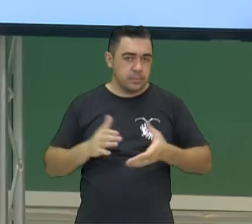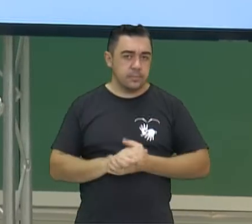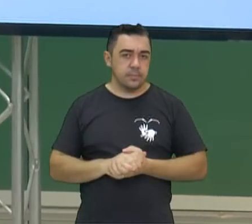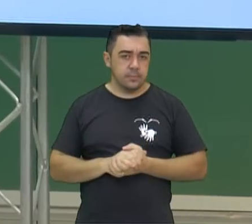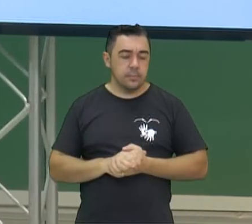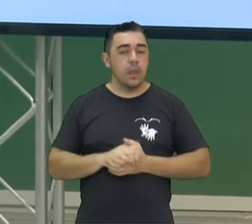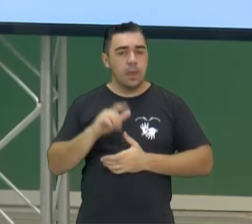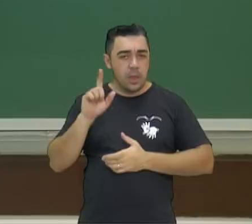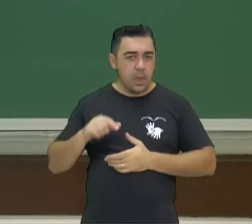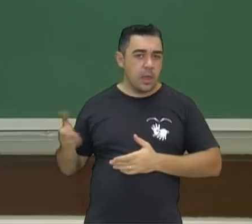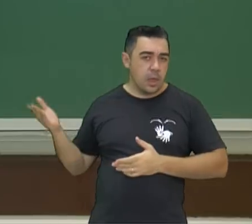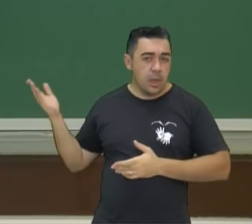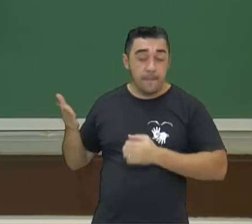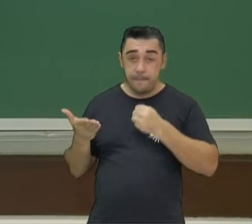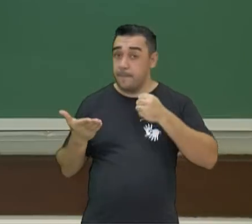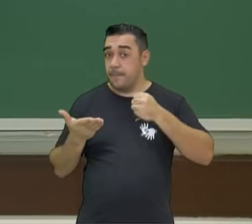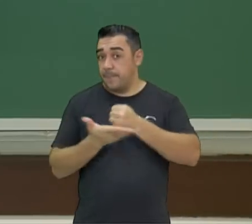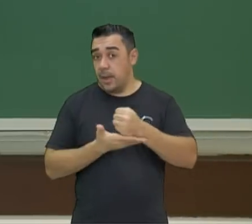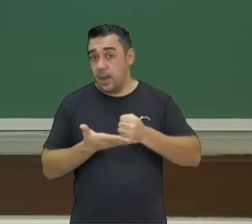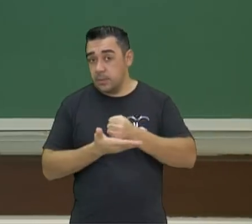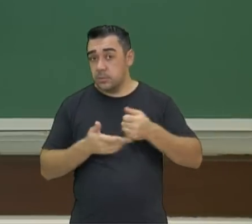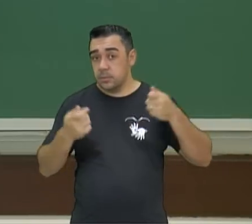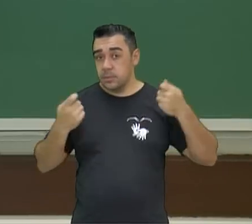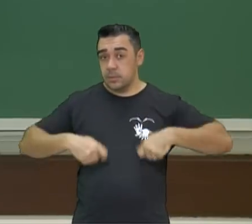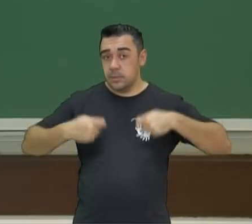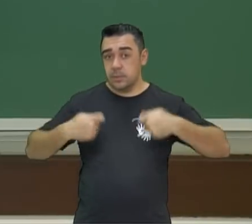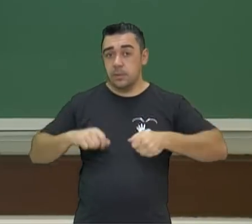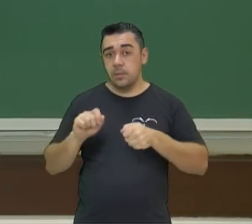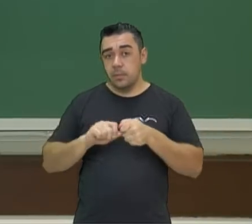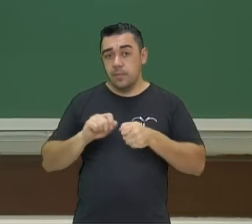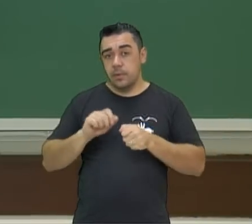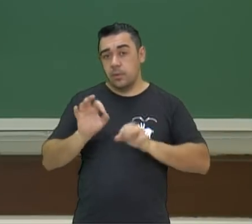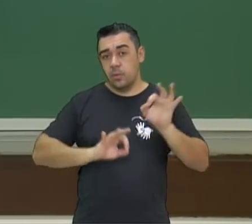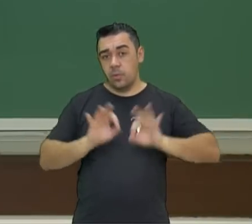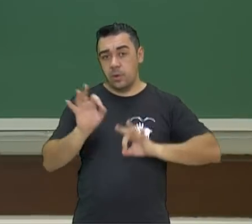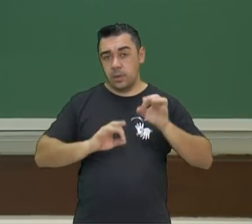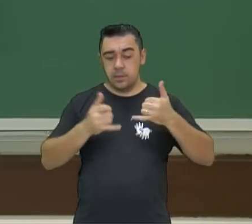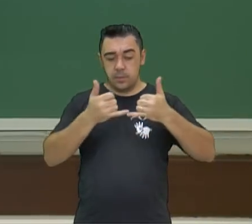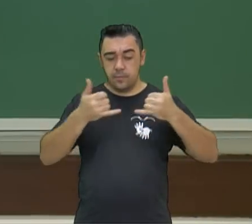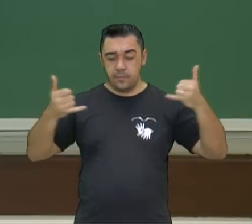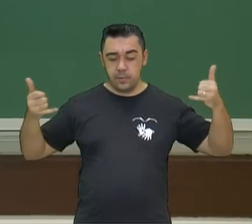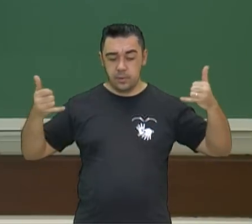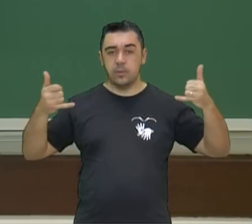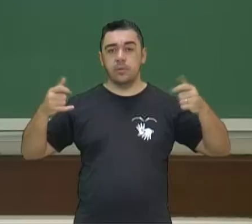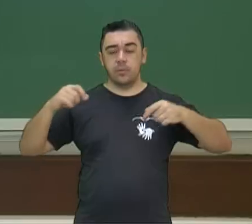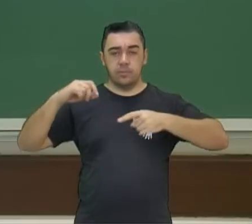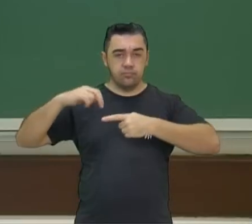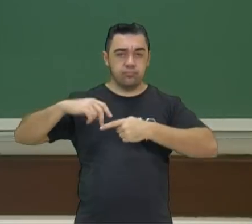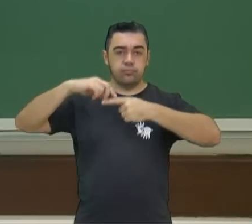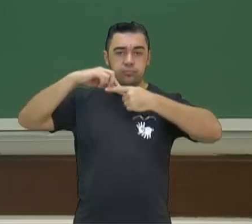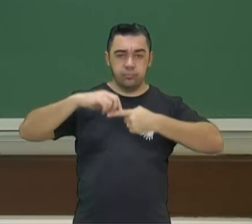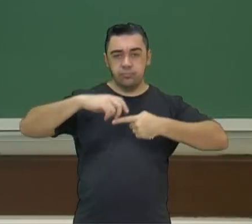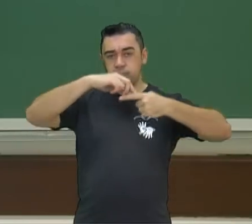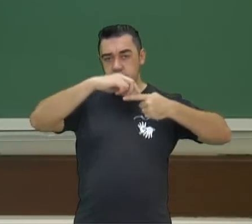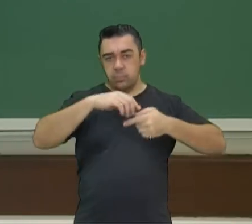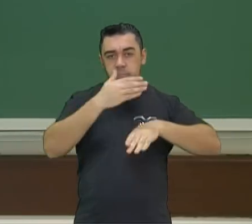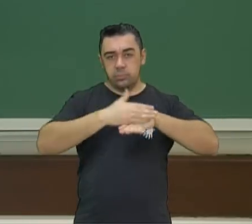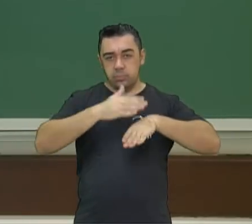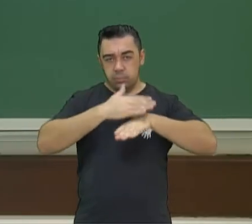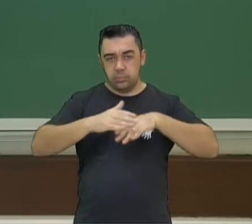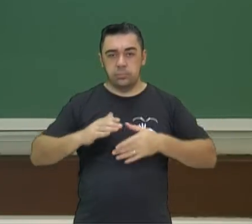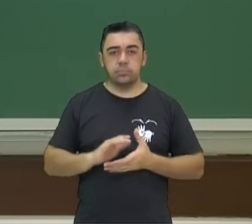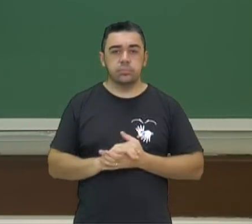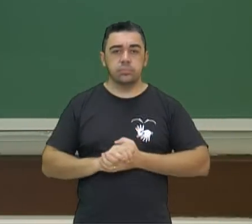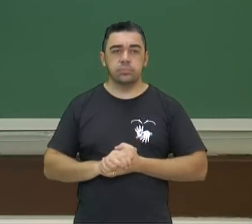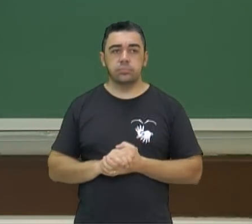esses são equipamentos básicos necessários então para organizar essa estrutura para a prática do